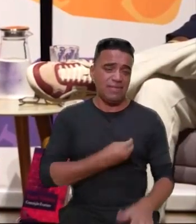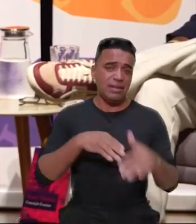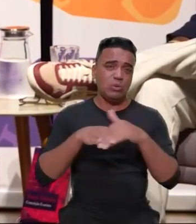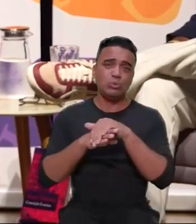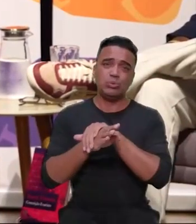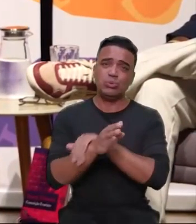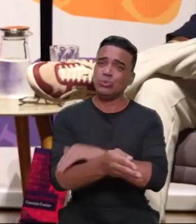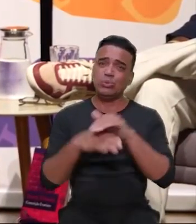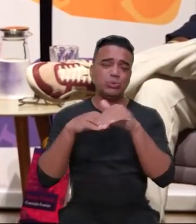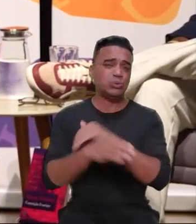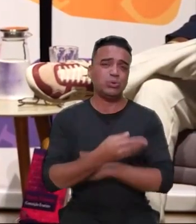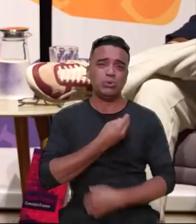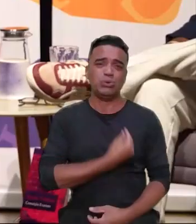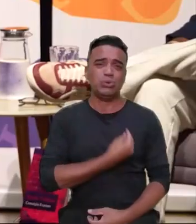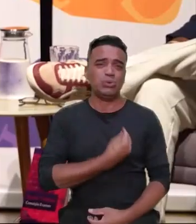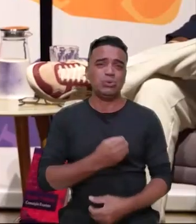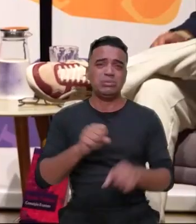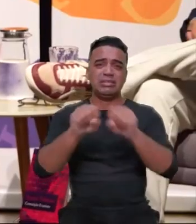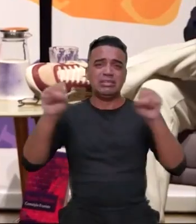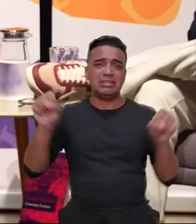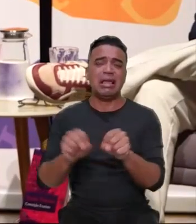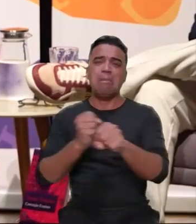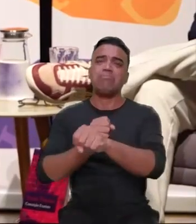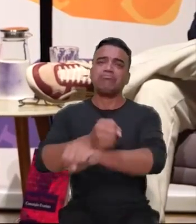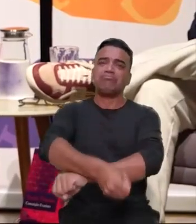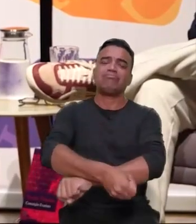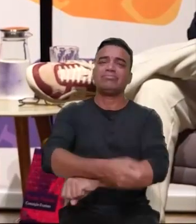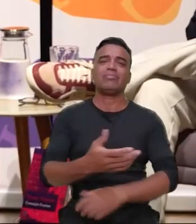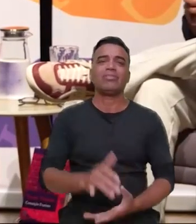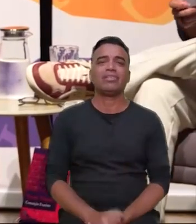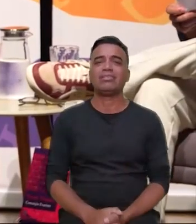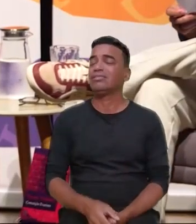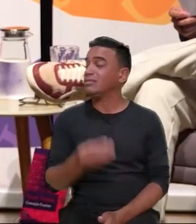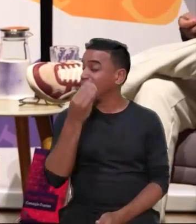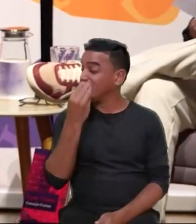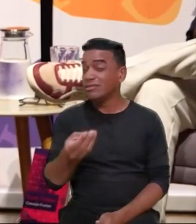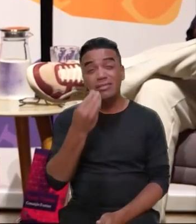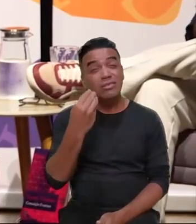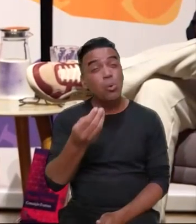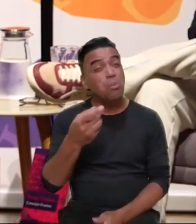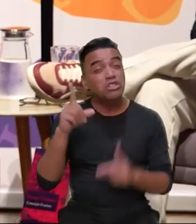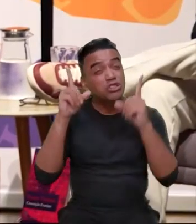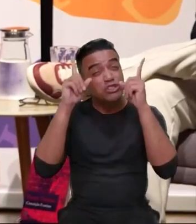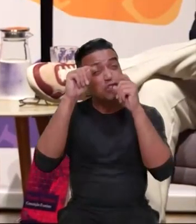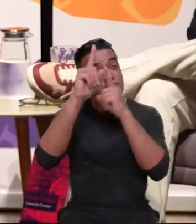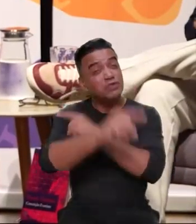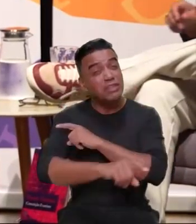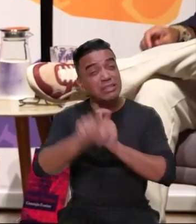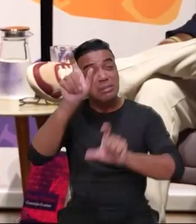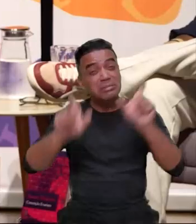sobre um regime de escravização, como foi difícil também para essas